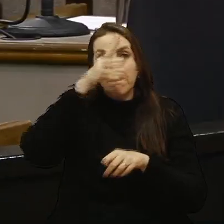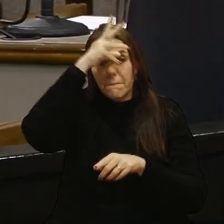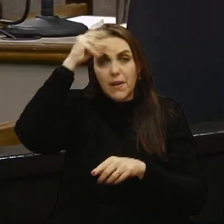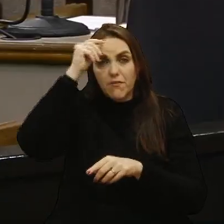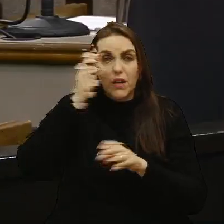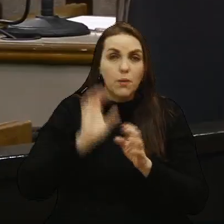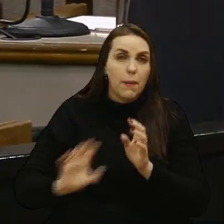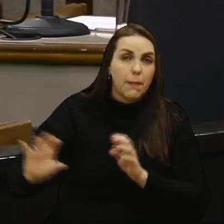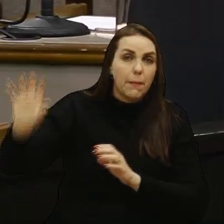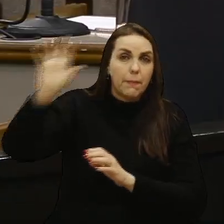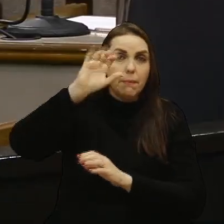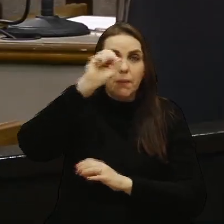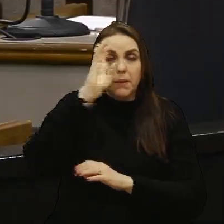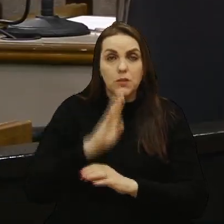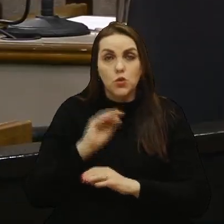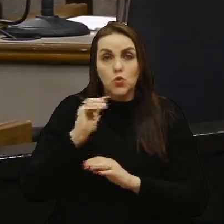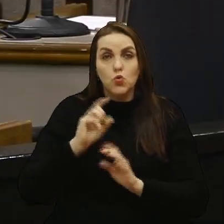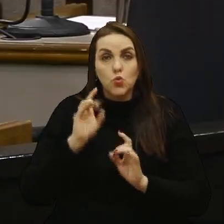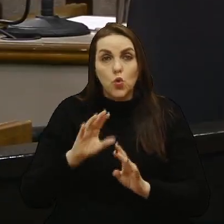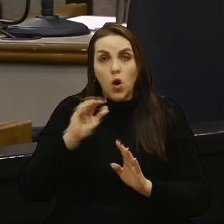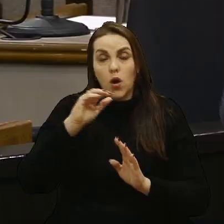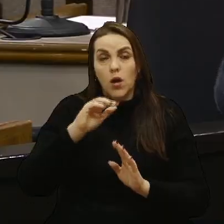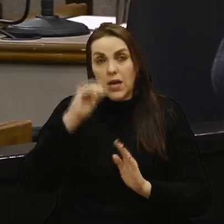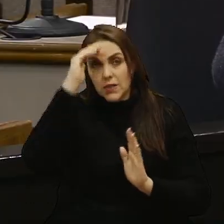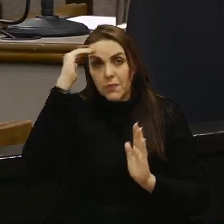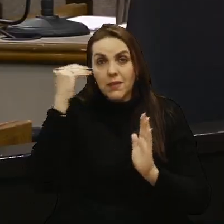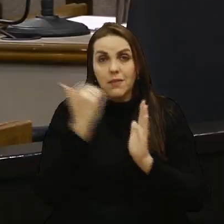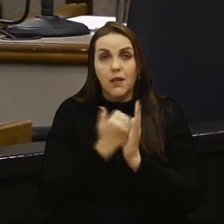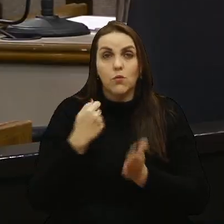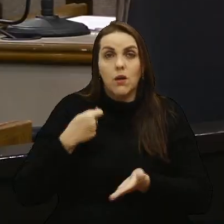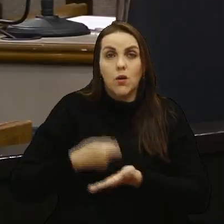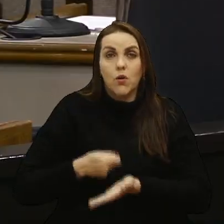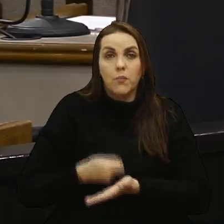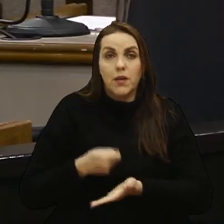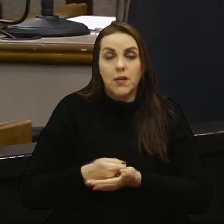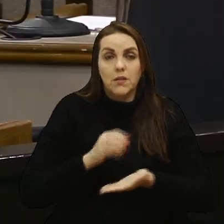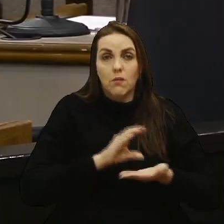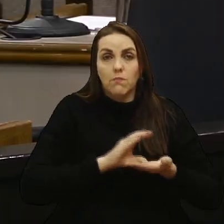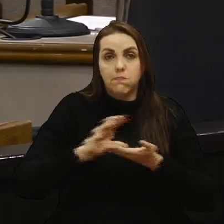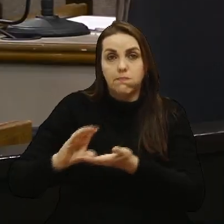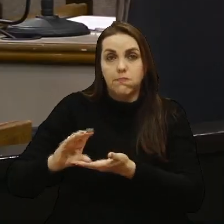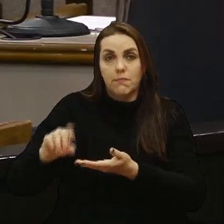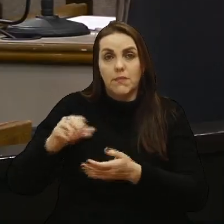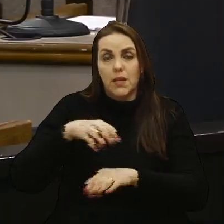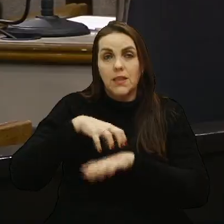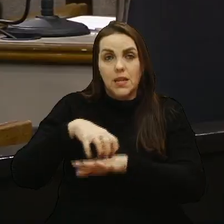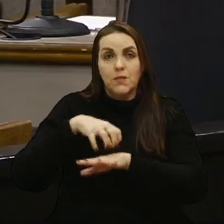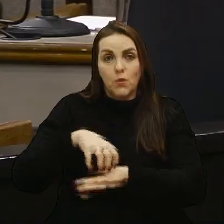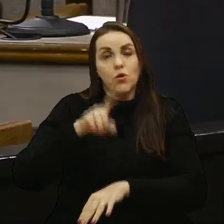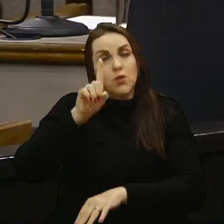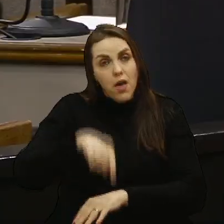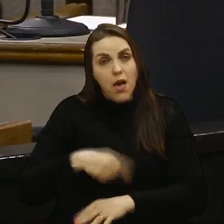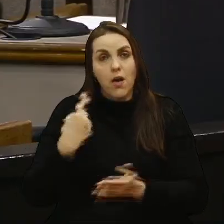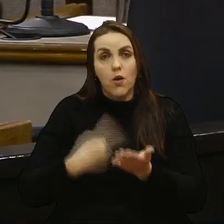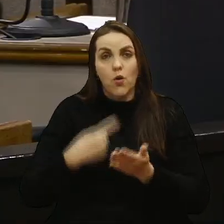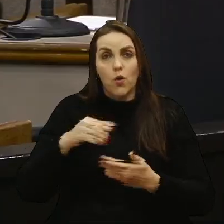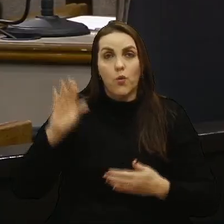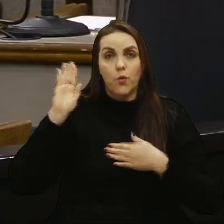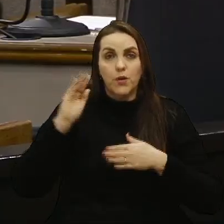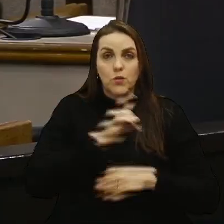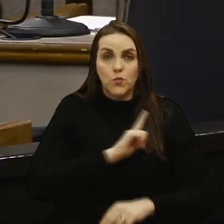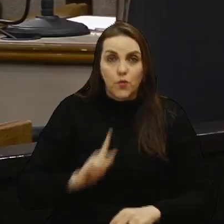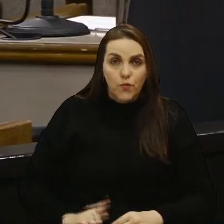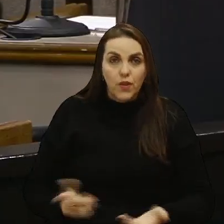estão apenas cumprindo a sua obrigação com subsidiar aquele transporte que é de compromisso do